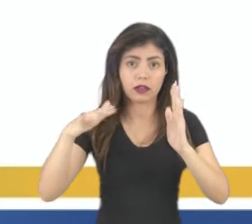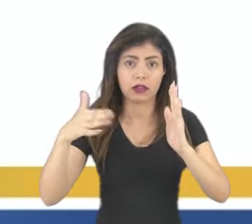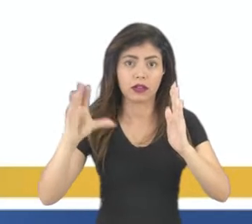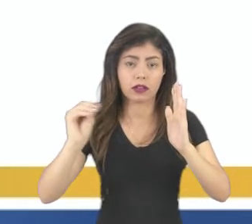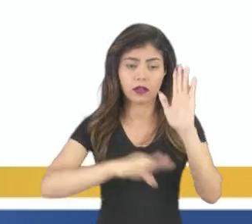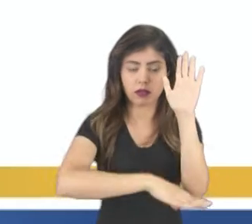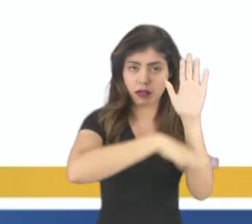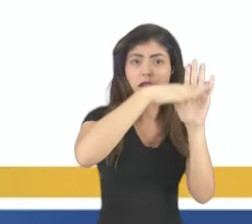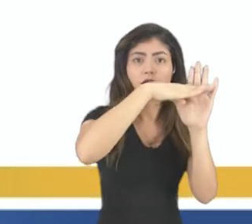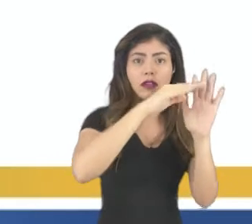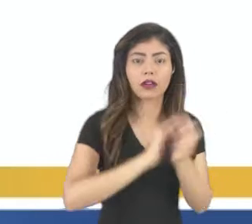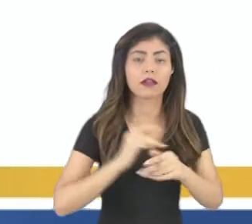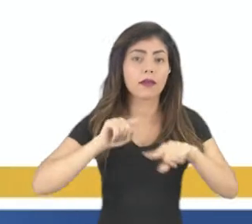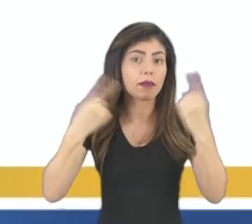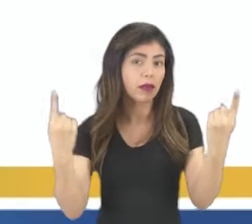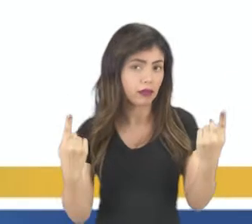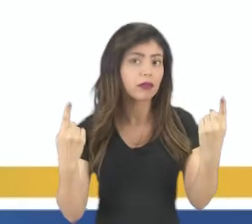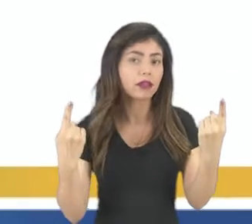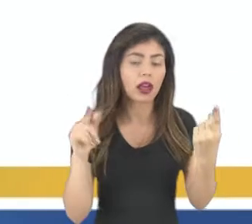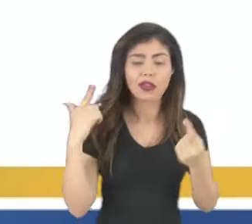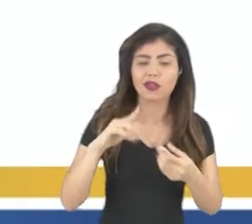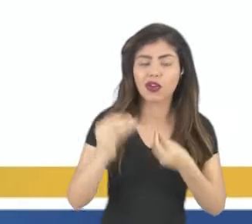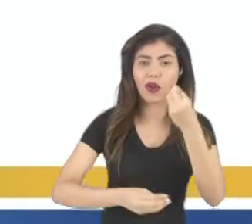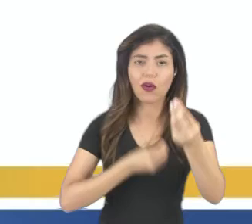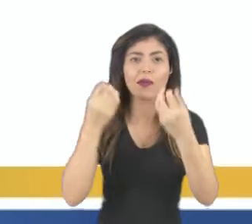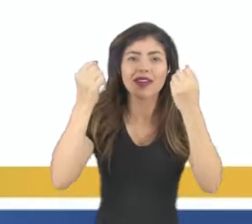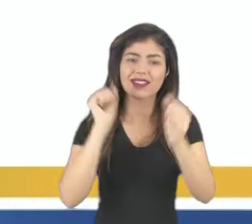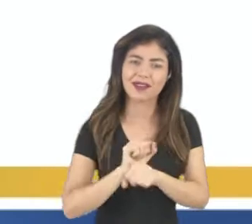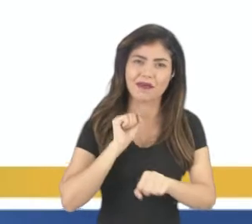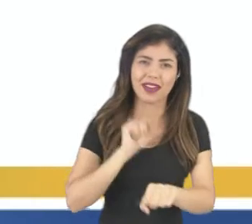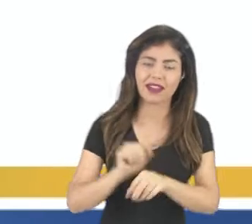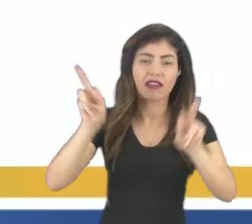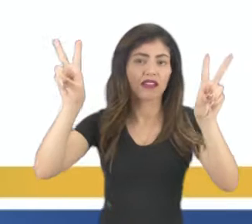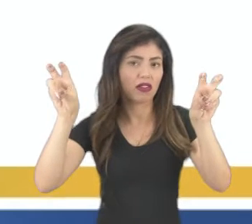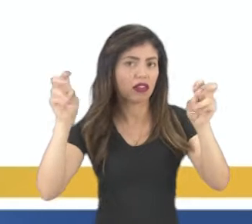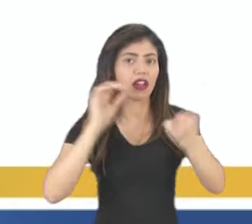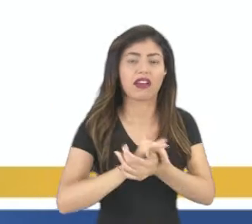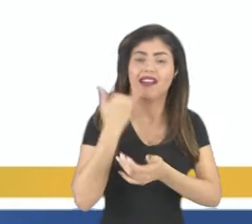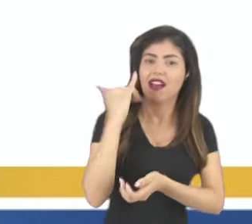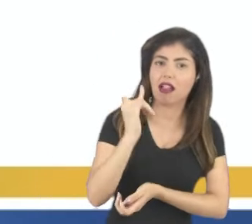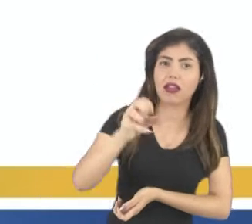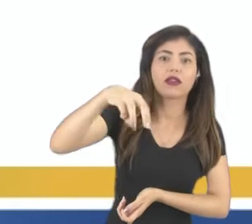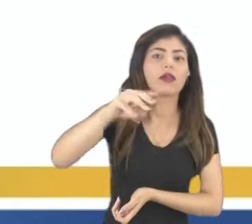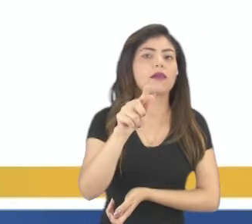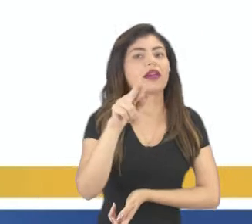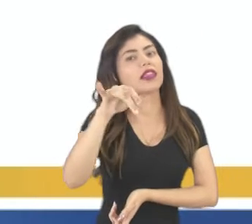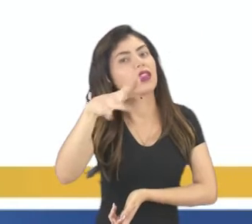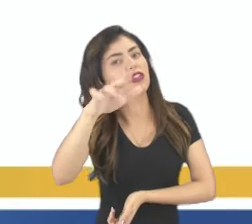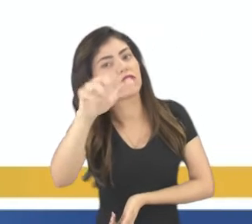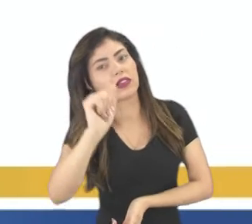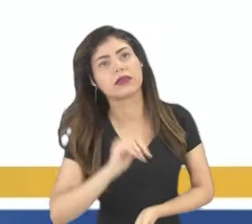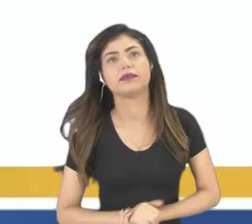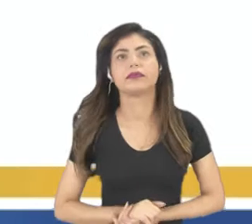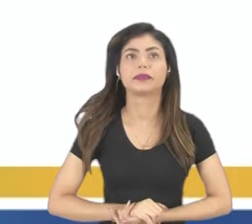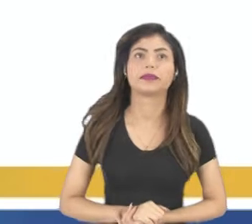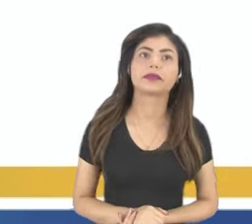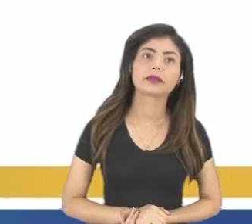radiação térmica entretanto não emitia da forma como era esperado na teoria eletromagnética exigente